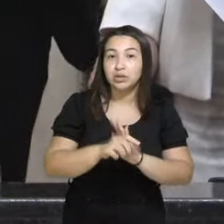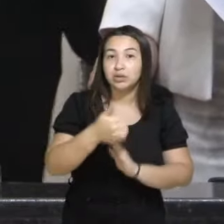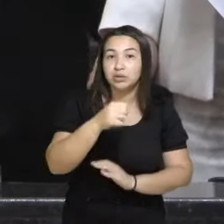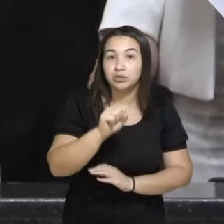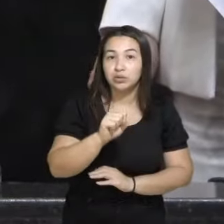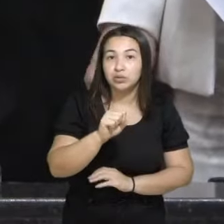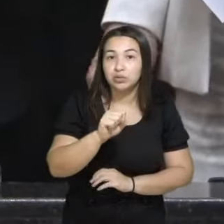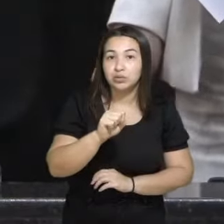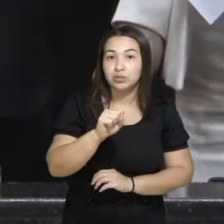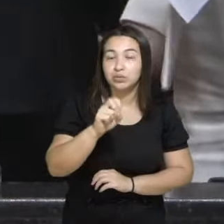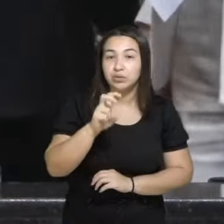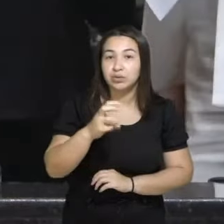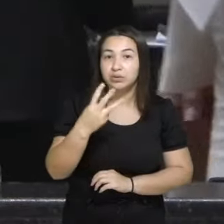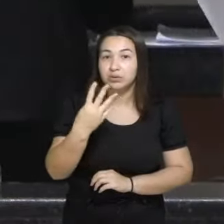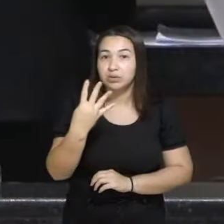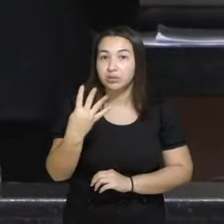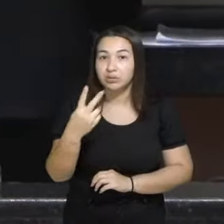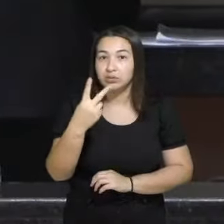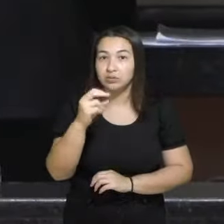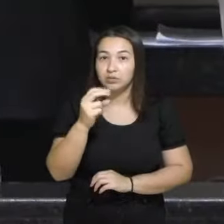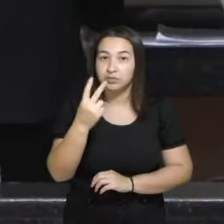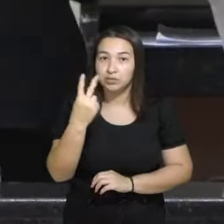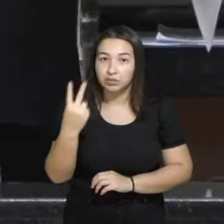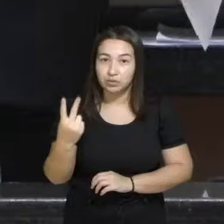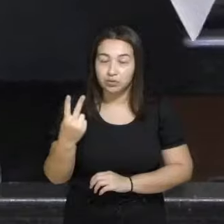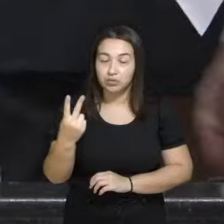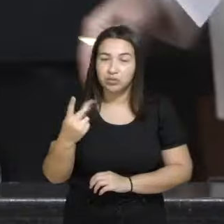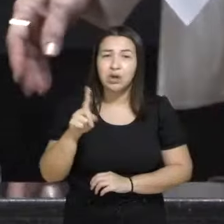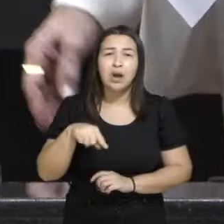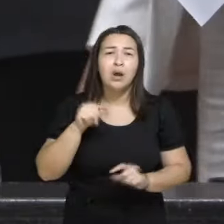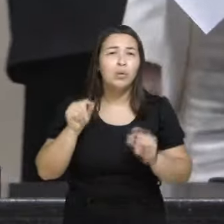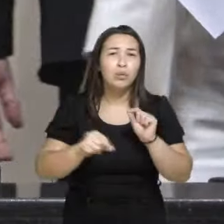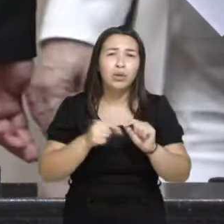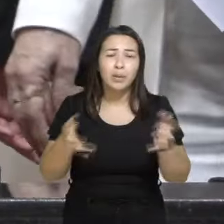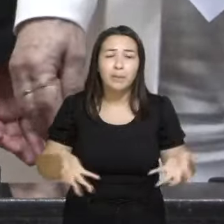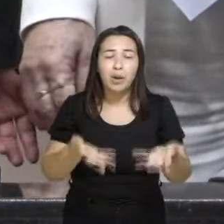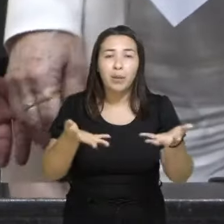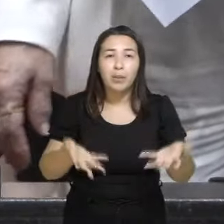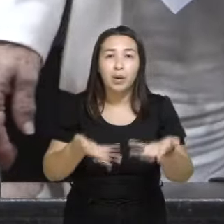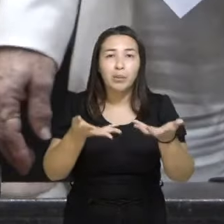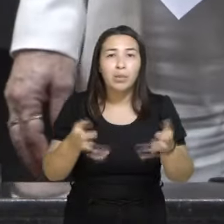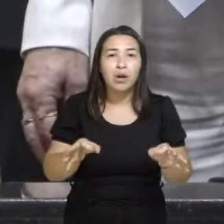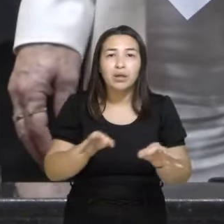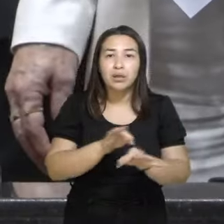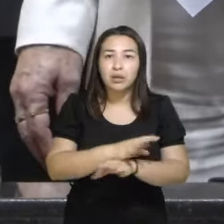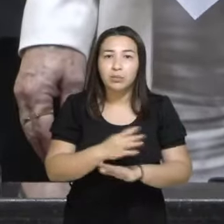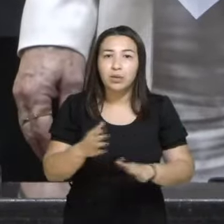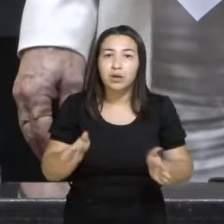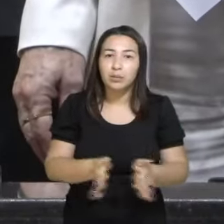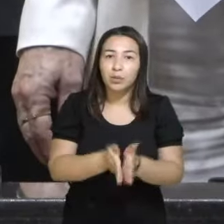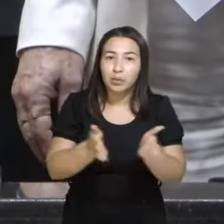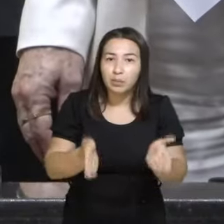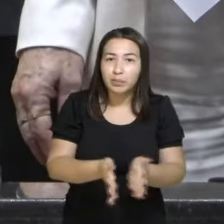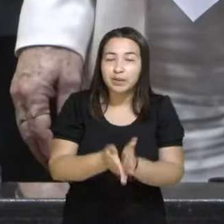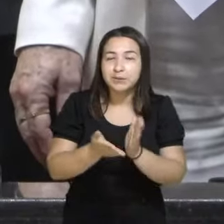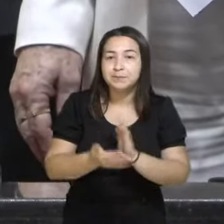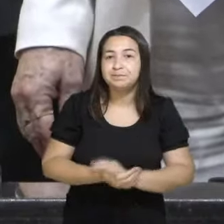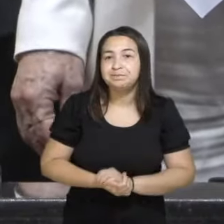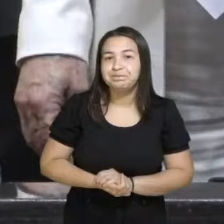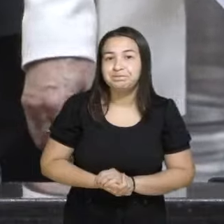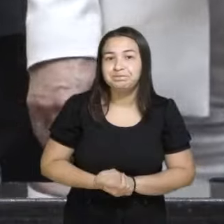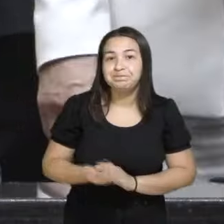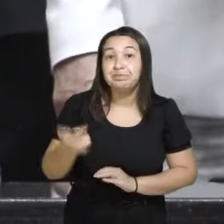de 2022, que institui o Fundo Estadual de Promoção Social e Erradicação da Pobreza, Fundo Social, incorpora os